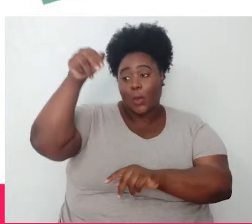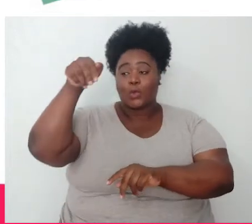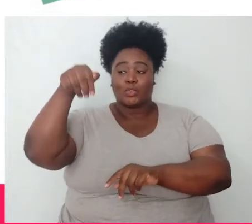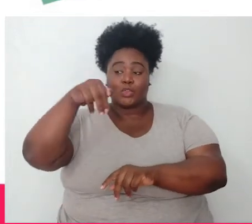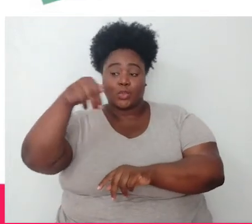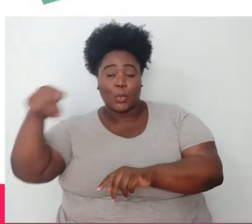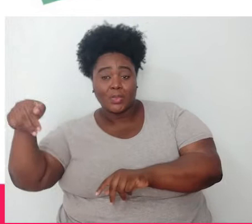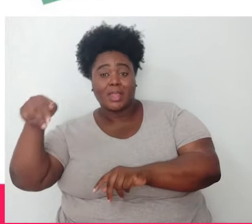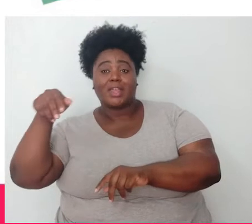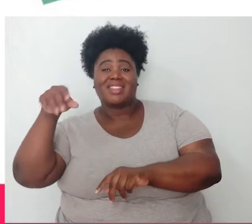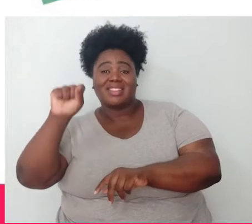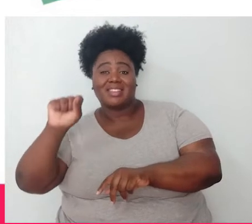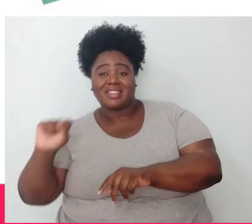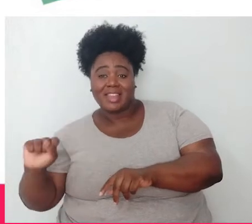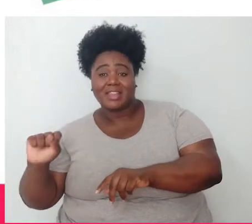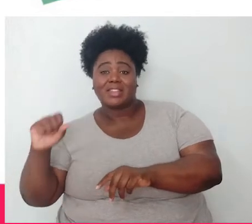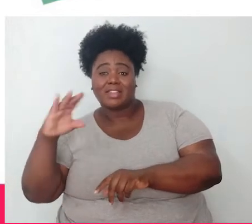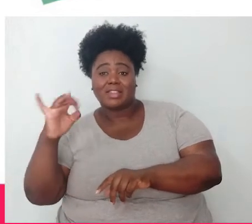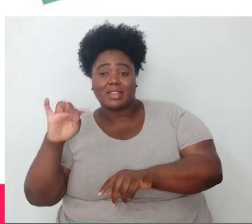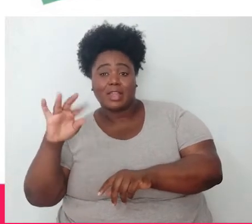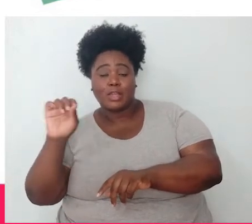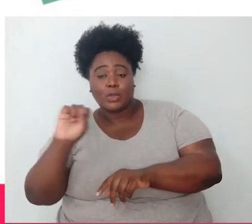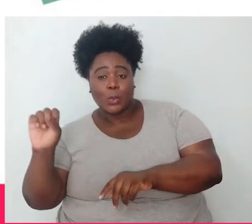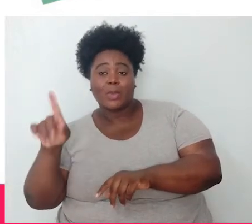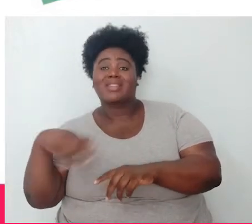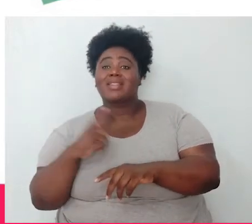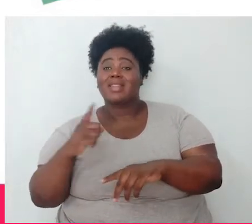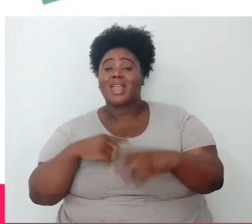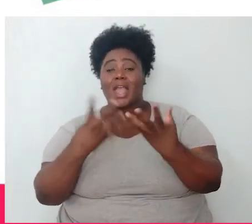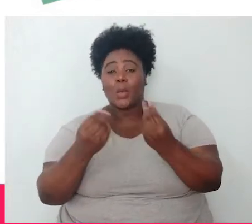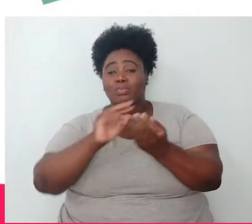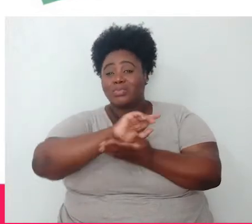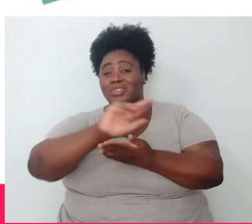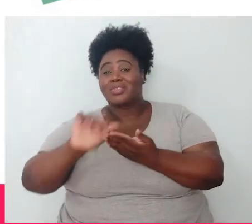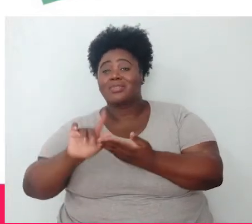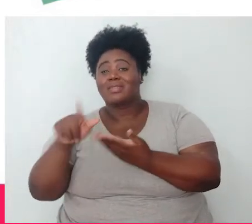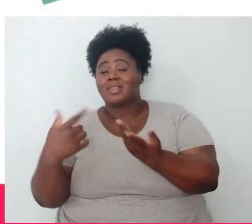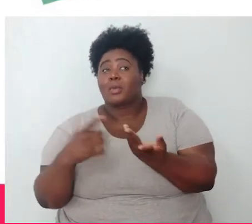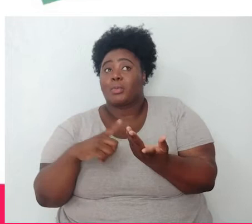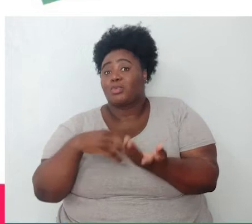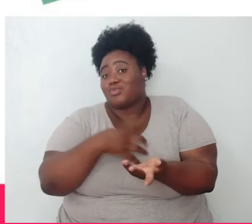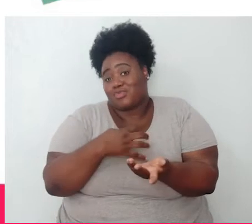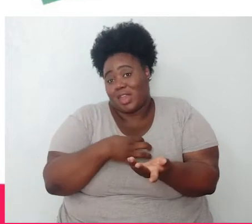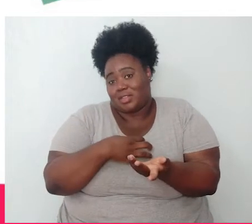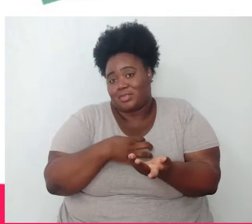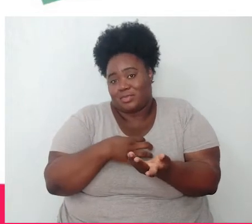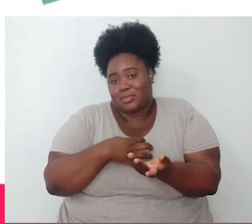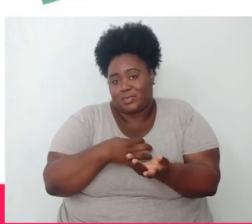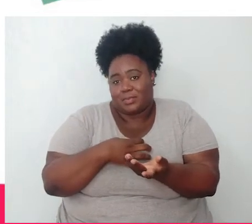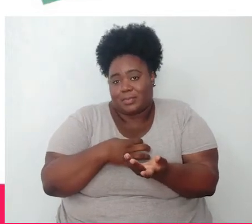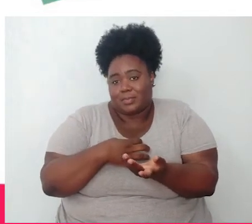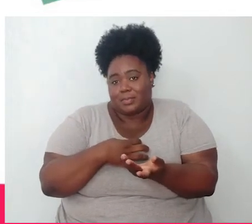região nordeste, na região centro-oeste. Existem muitas divisões e muitas subjetividades dentro disso. A questão de